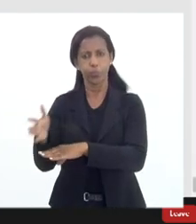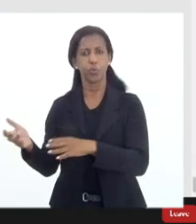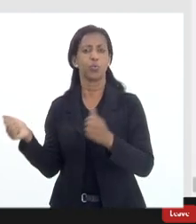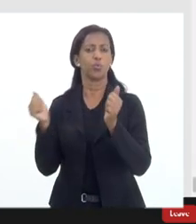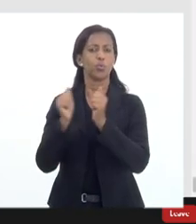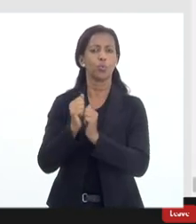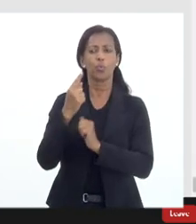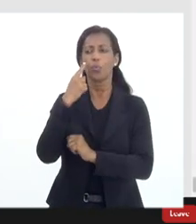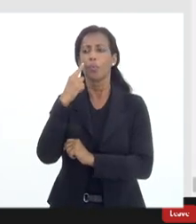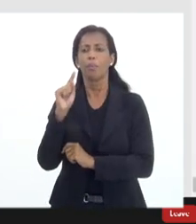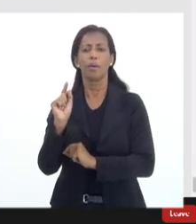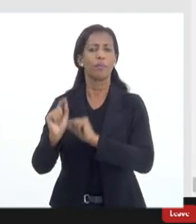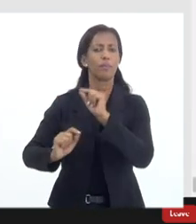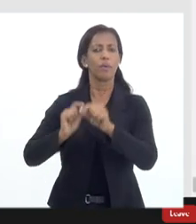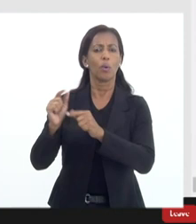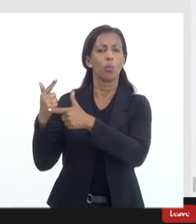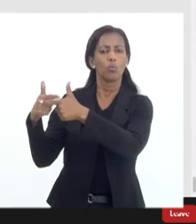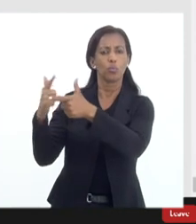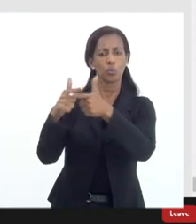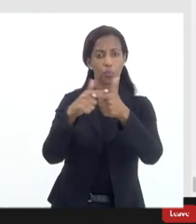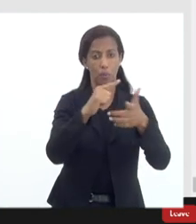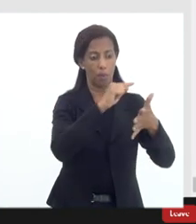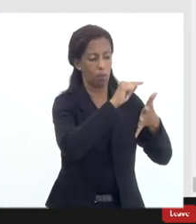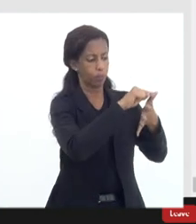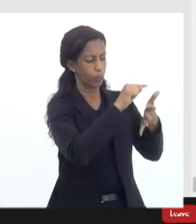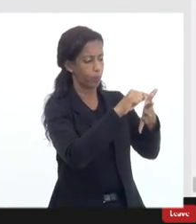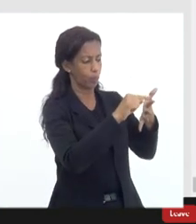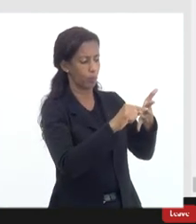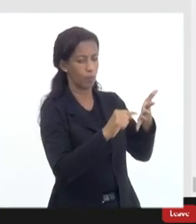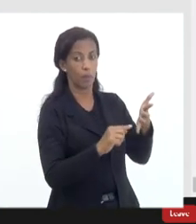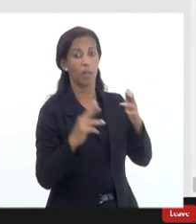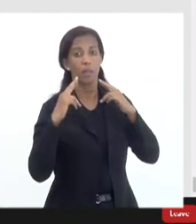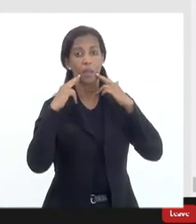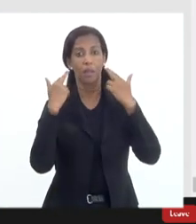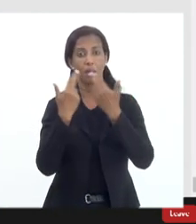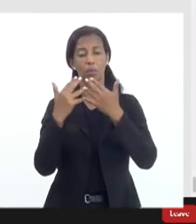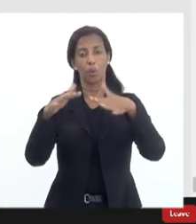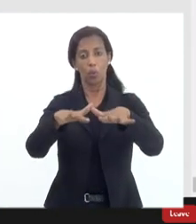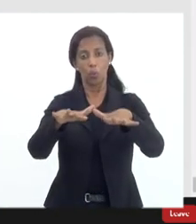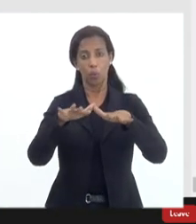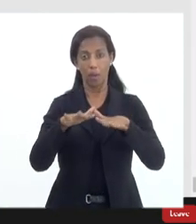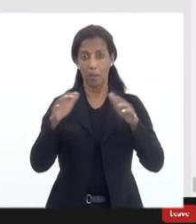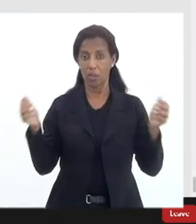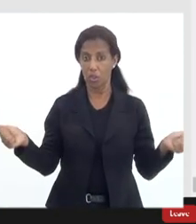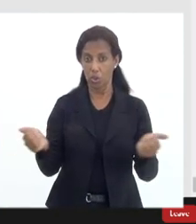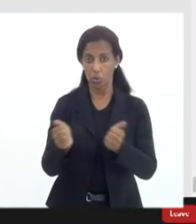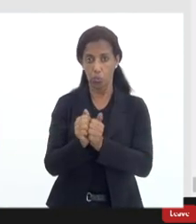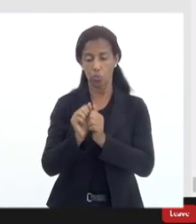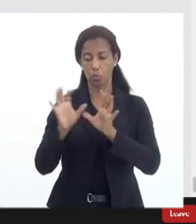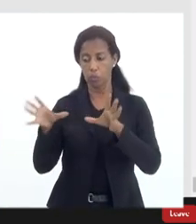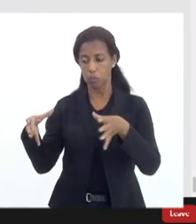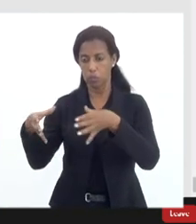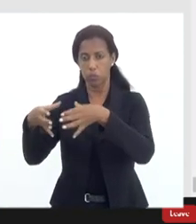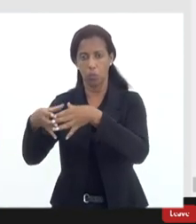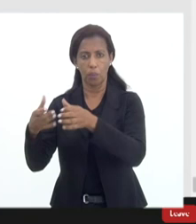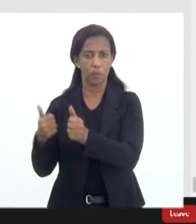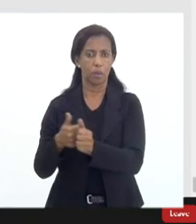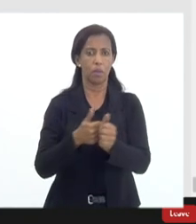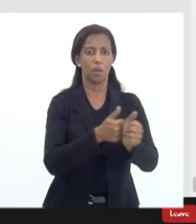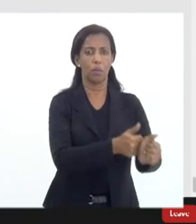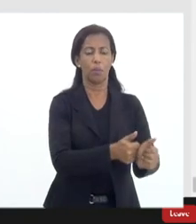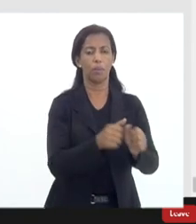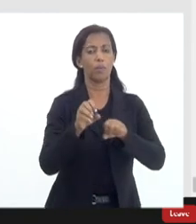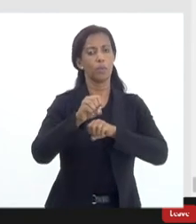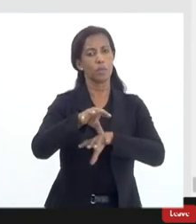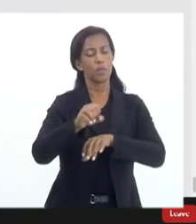para ver in loco esses problemas que a gente apontou. E a audiência pública hoje é para conjunto dos atores que acompanham a educação